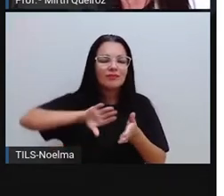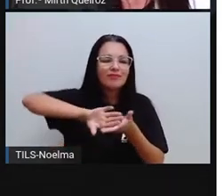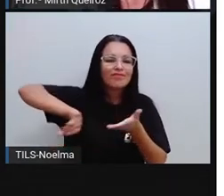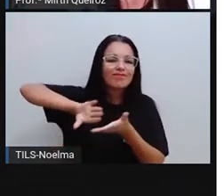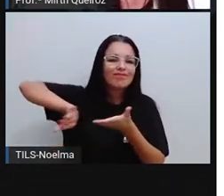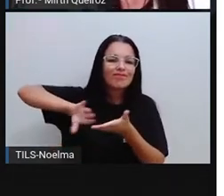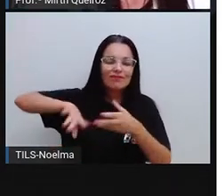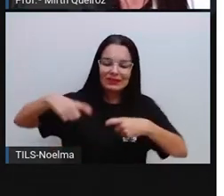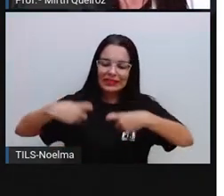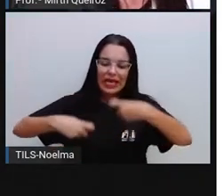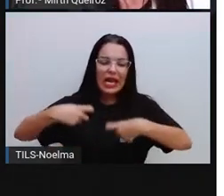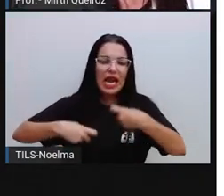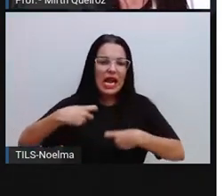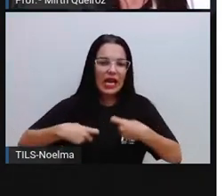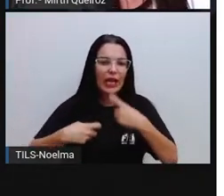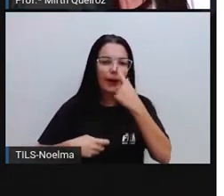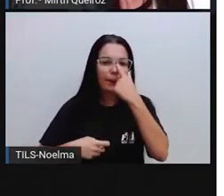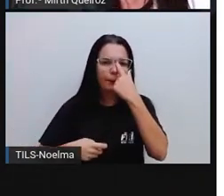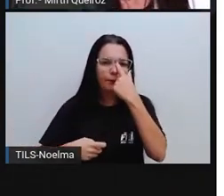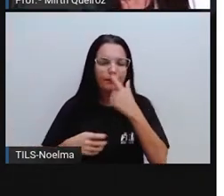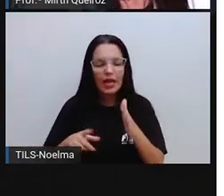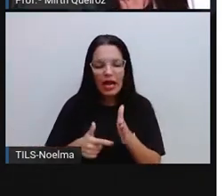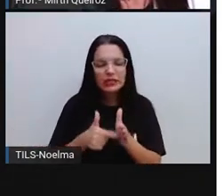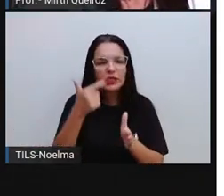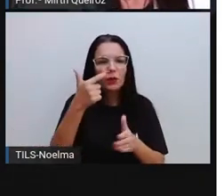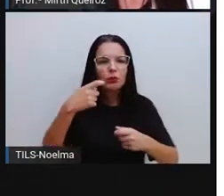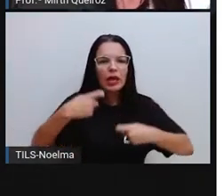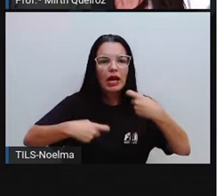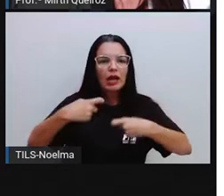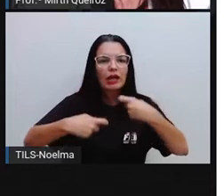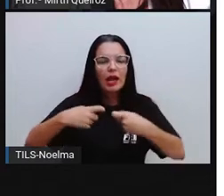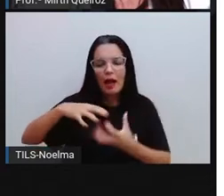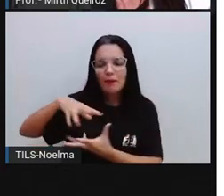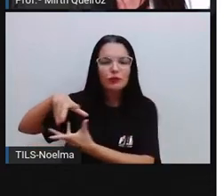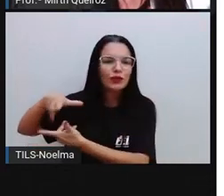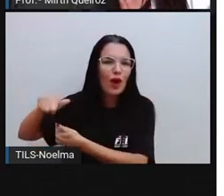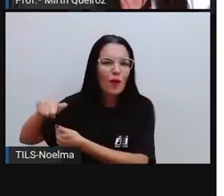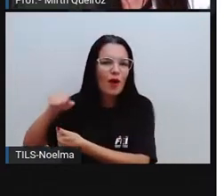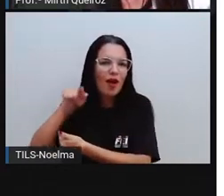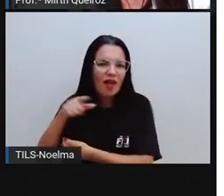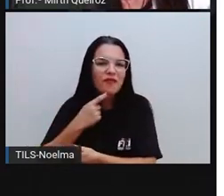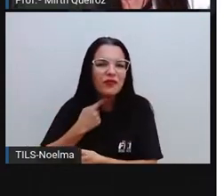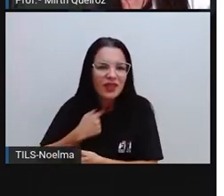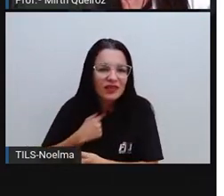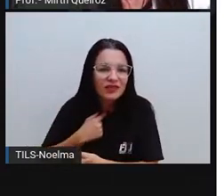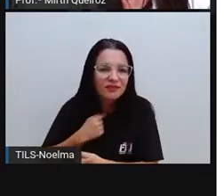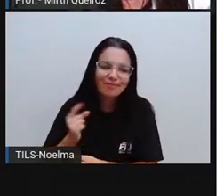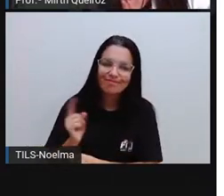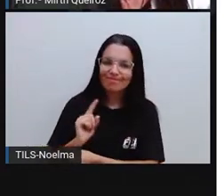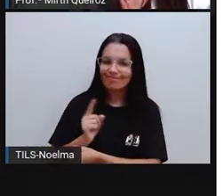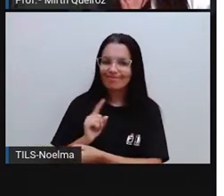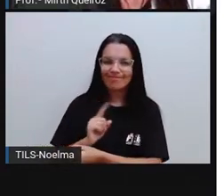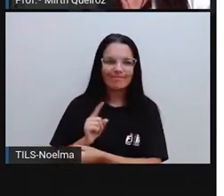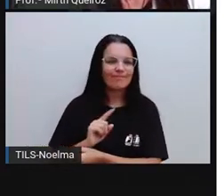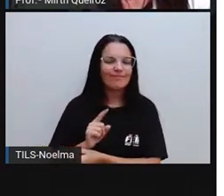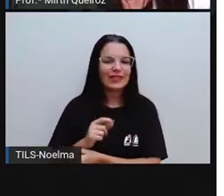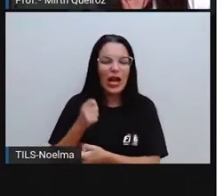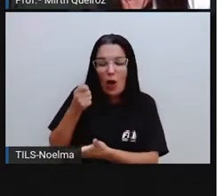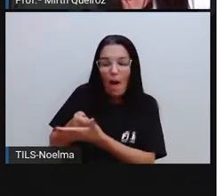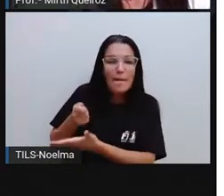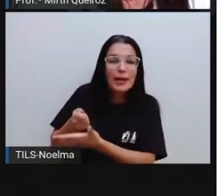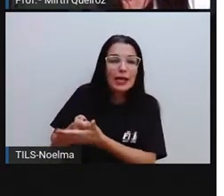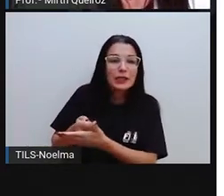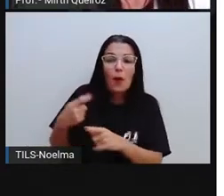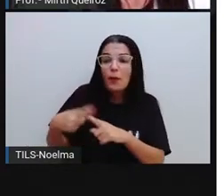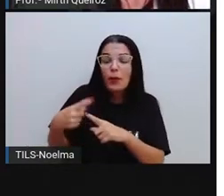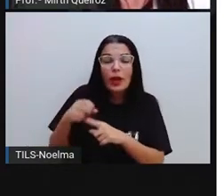nesse período também da Segunda Guerra Mundial, a gente não pode dizer que foi de forma espontânea, foi mais uma forma meio que obrigado, né?